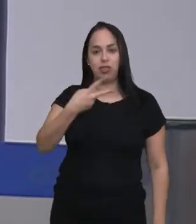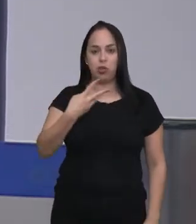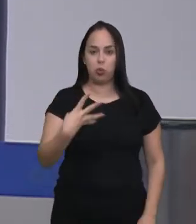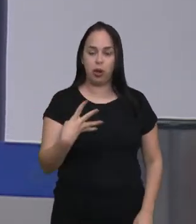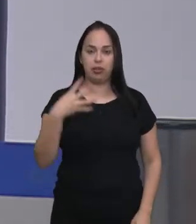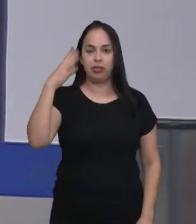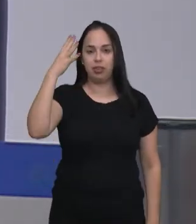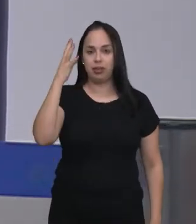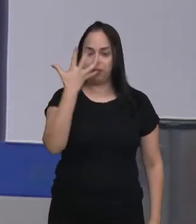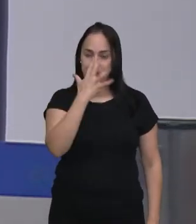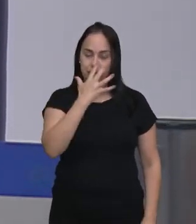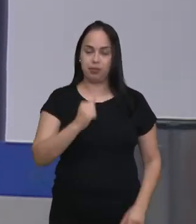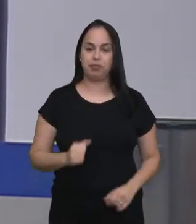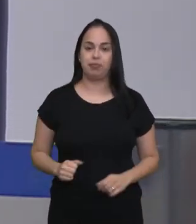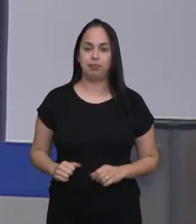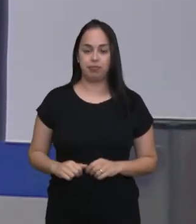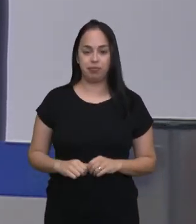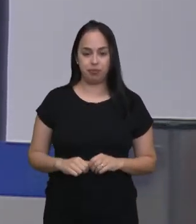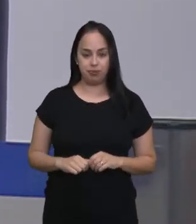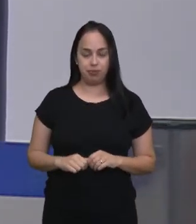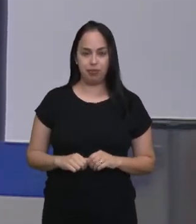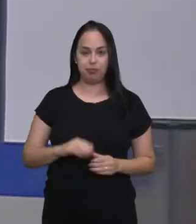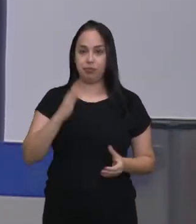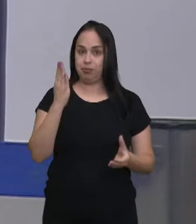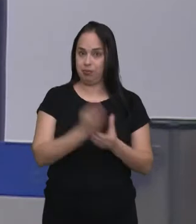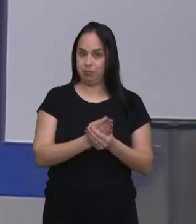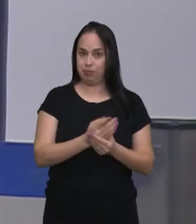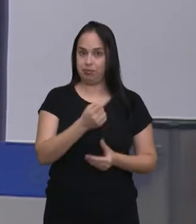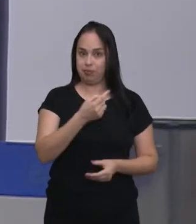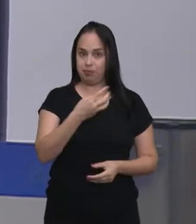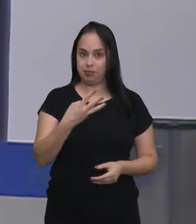de 2022. Processo número